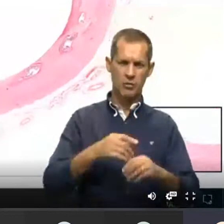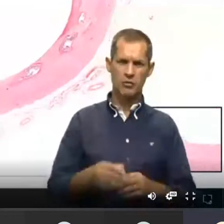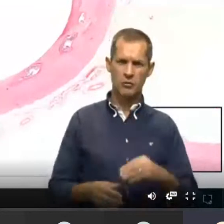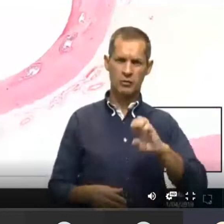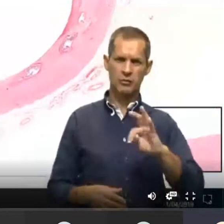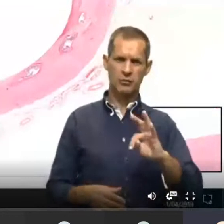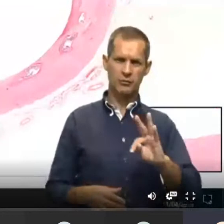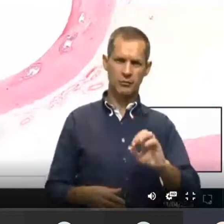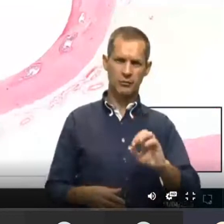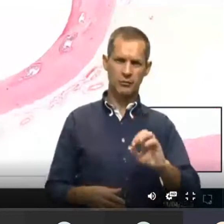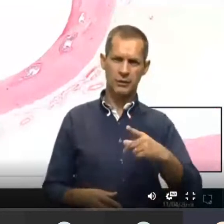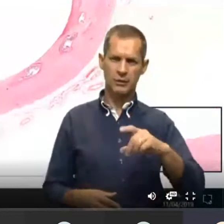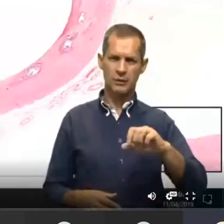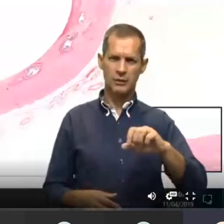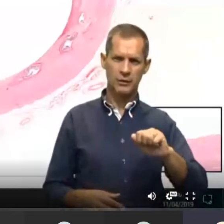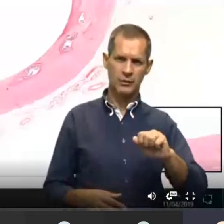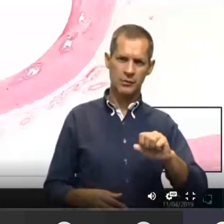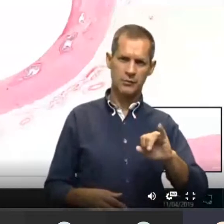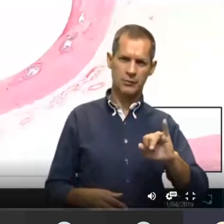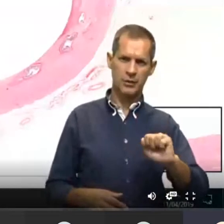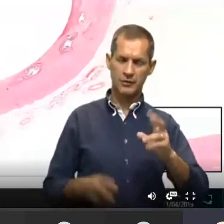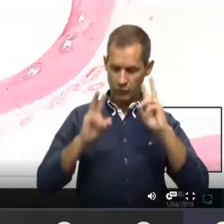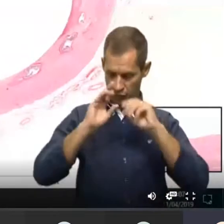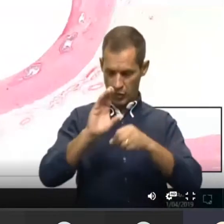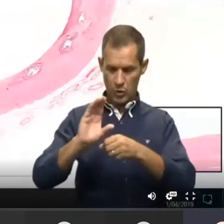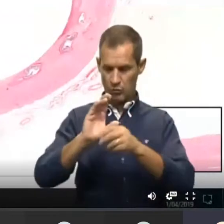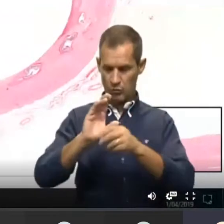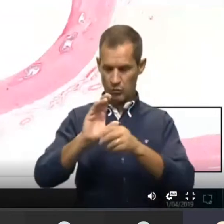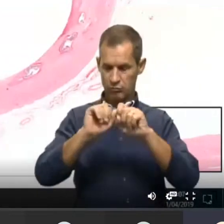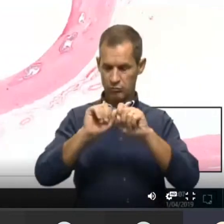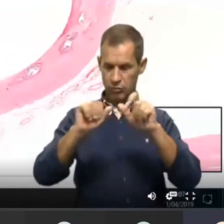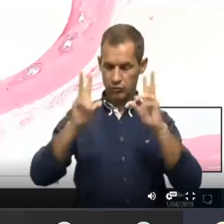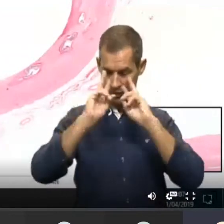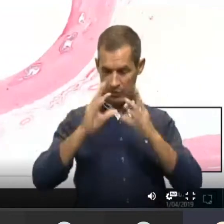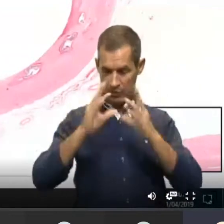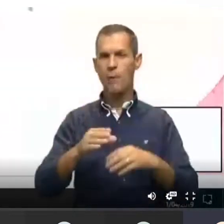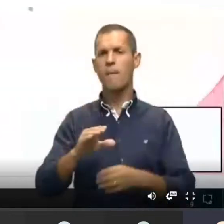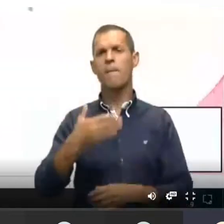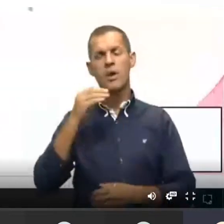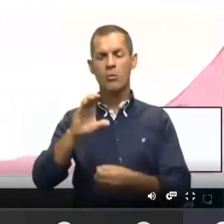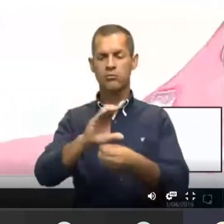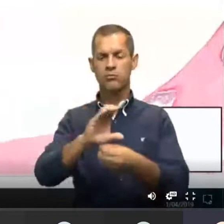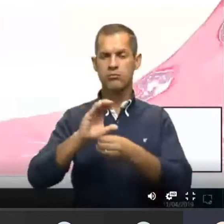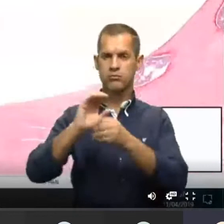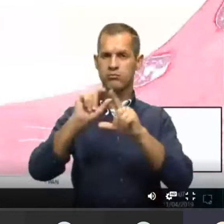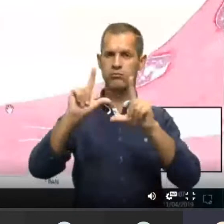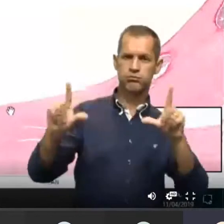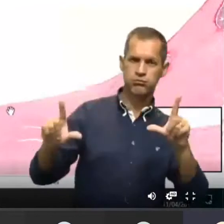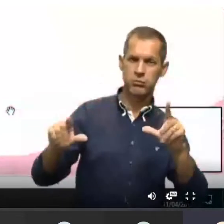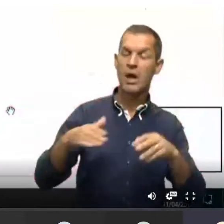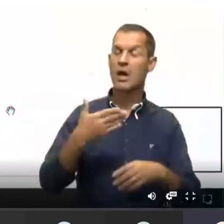de metaplasia. Vamos dar um zoom para a gente ver o que está acontecendo, fazer um aumento maior? Então,